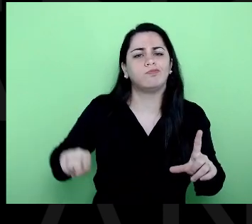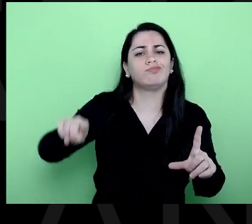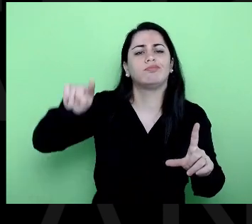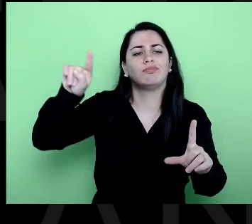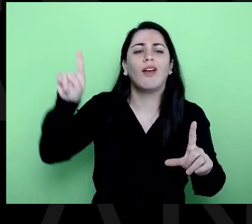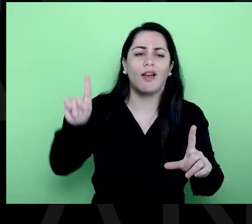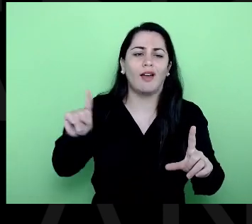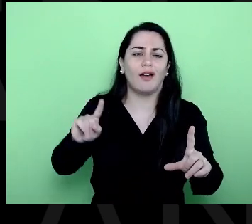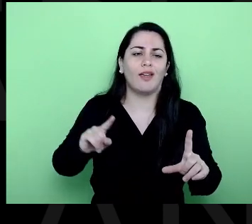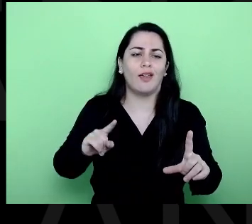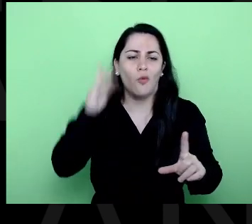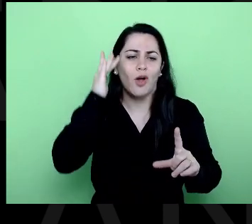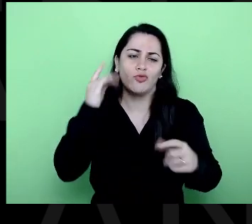né?